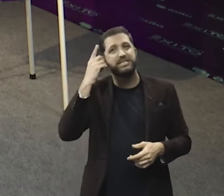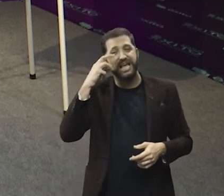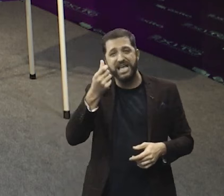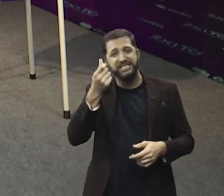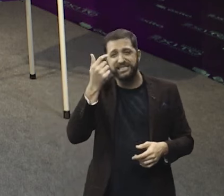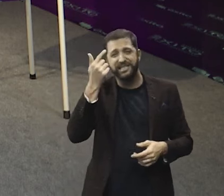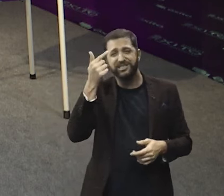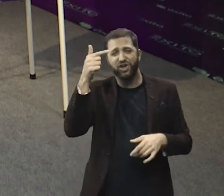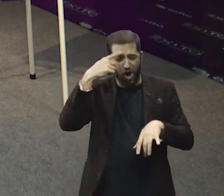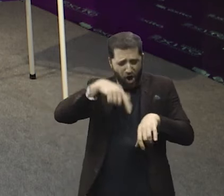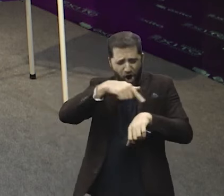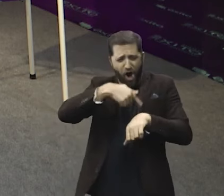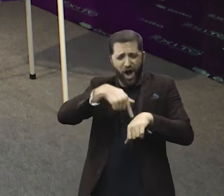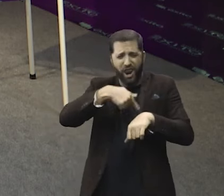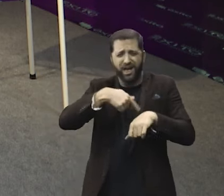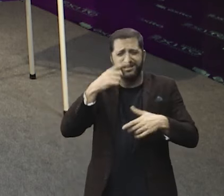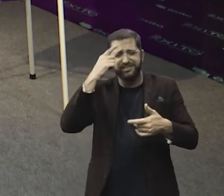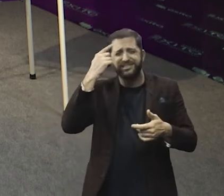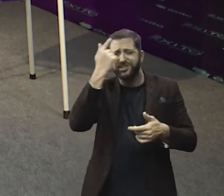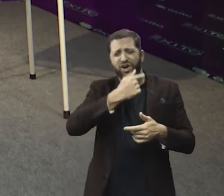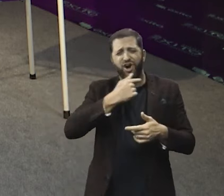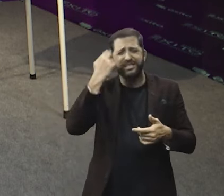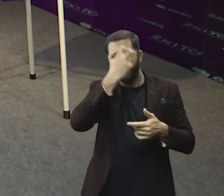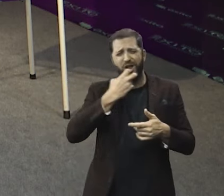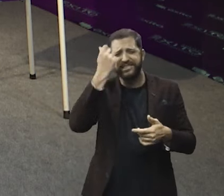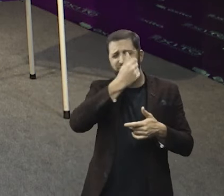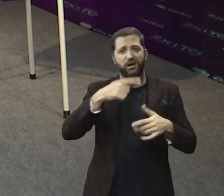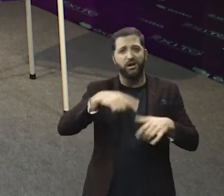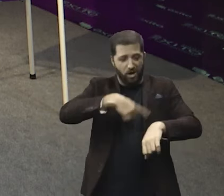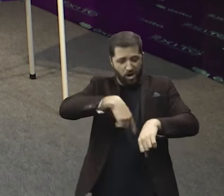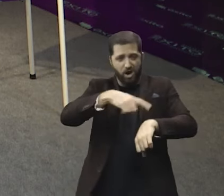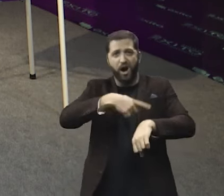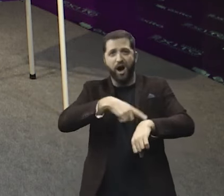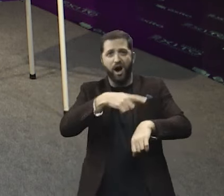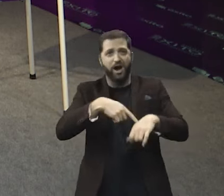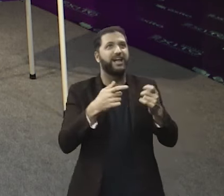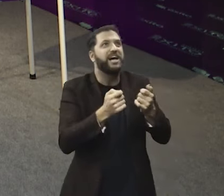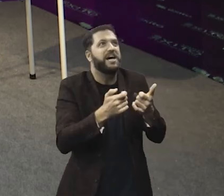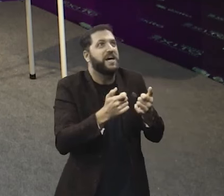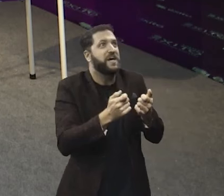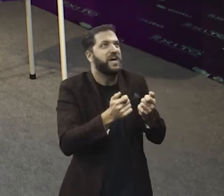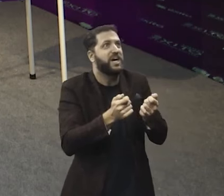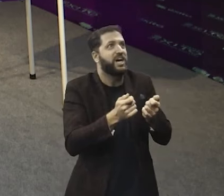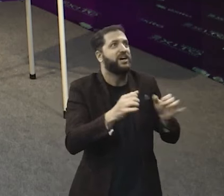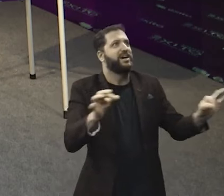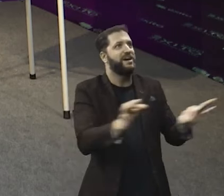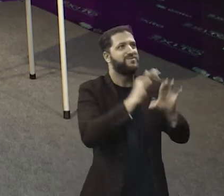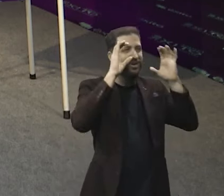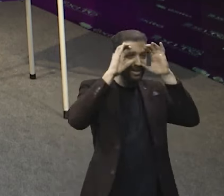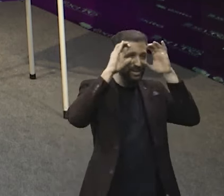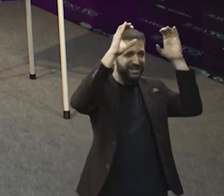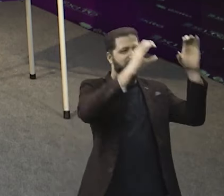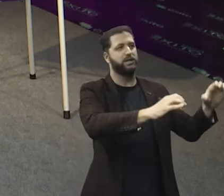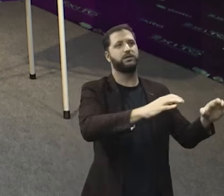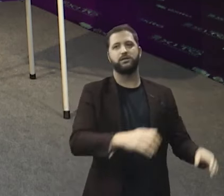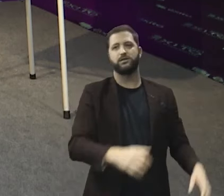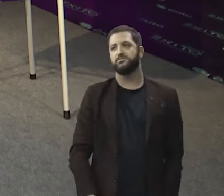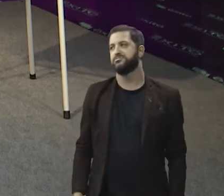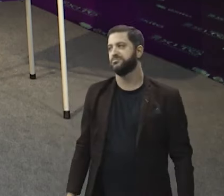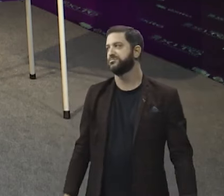que não é a realidade que você vive quando você for pra sua realidade você não vai gostar dela concorda ou discorda concorda Por quê